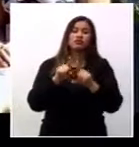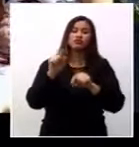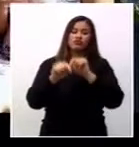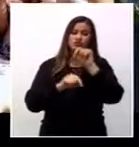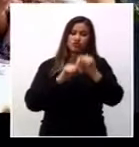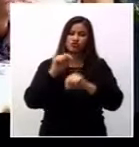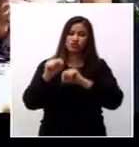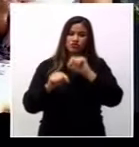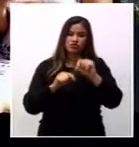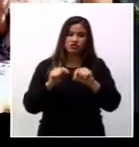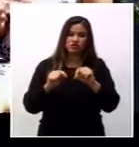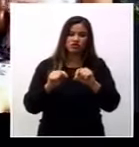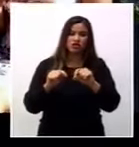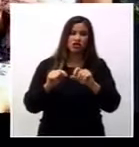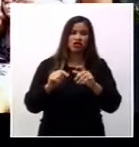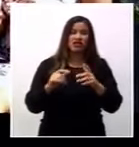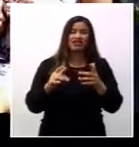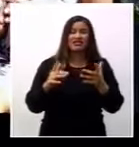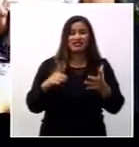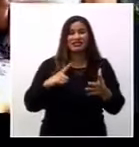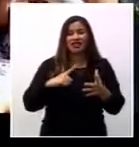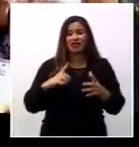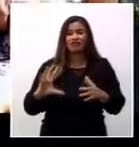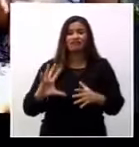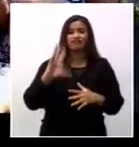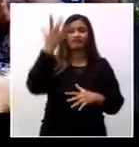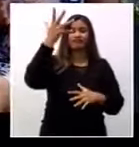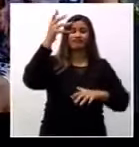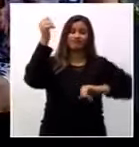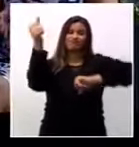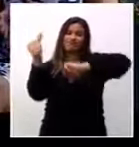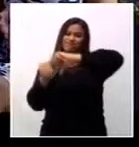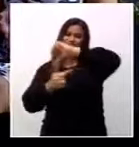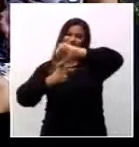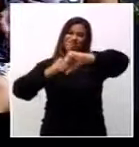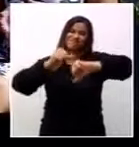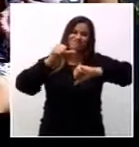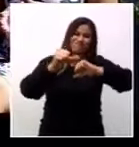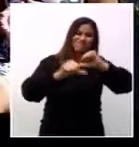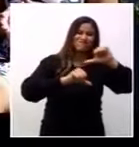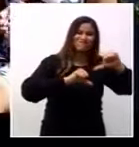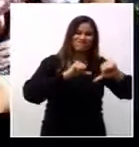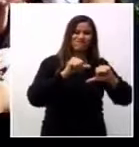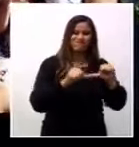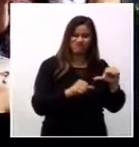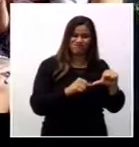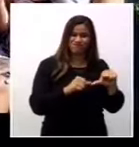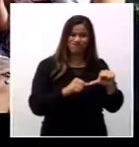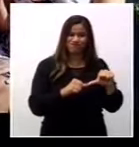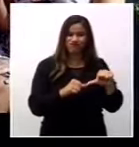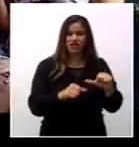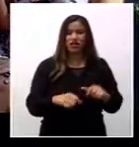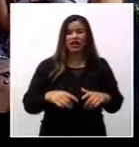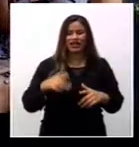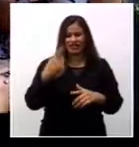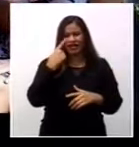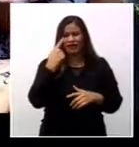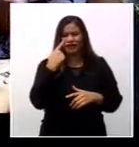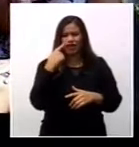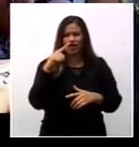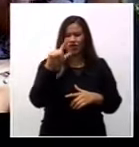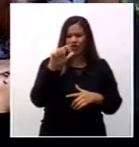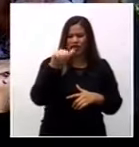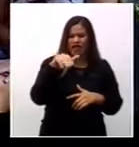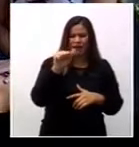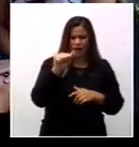essa paisagem passou por algum fenômeno que transformou as suas características. Essa lama que